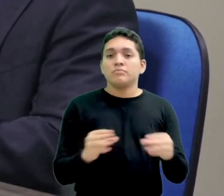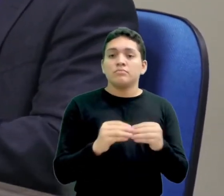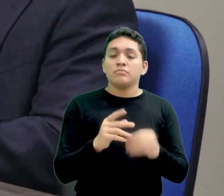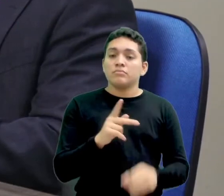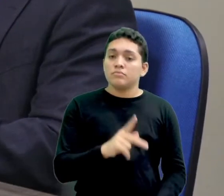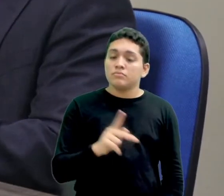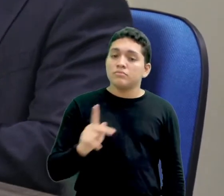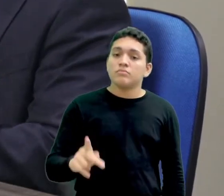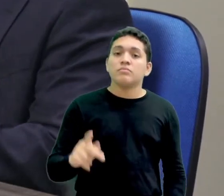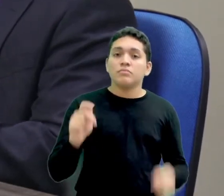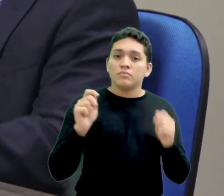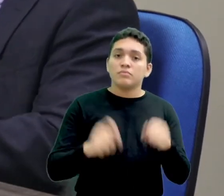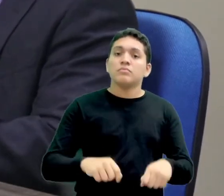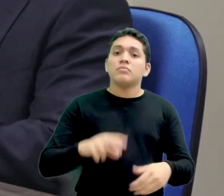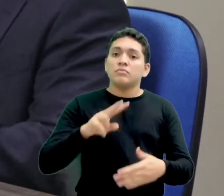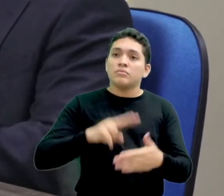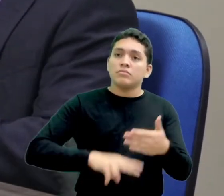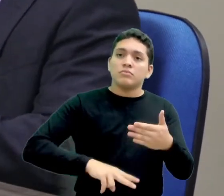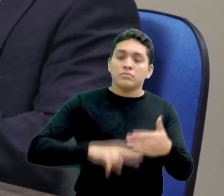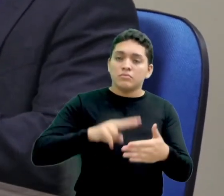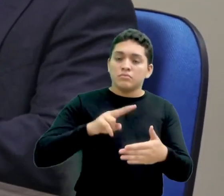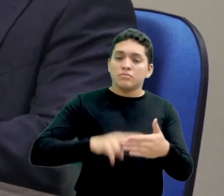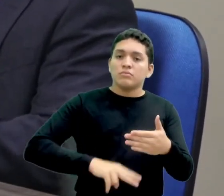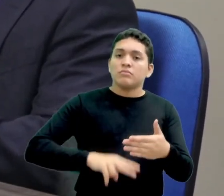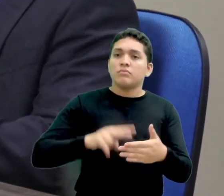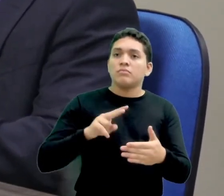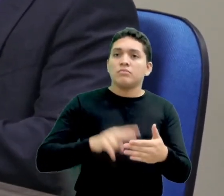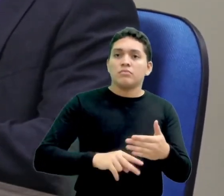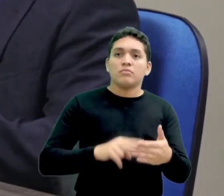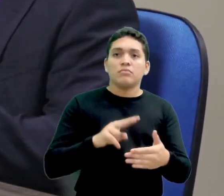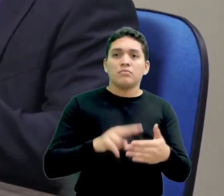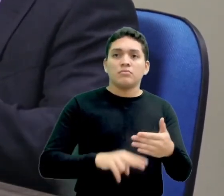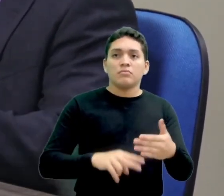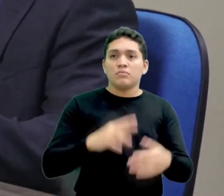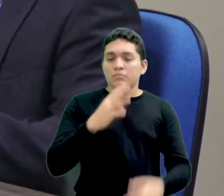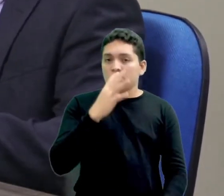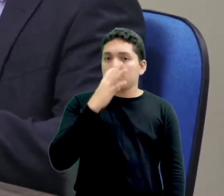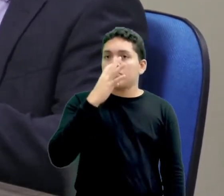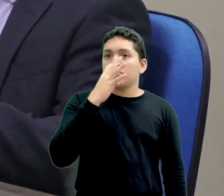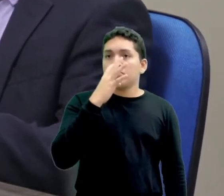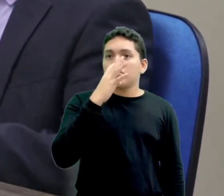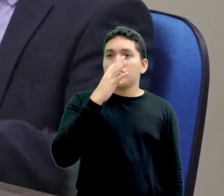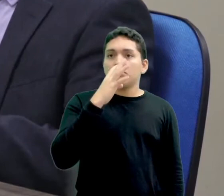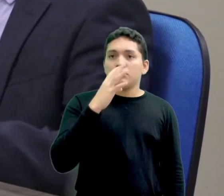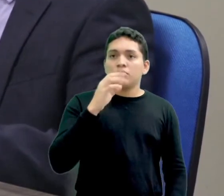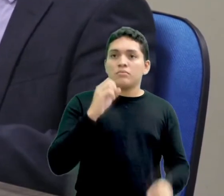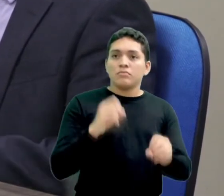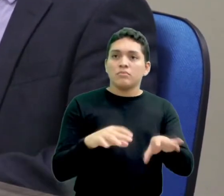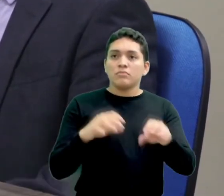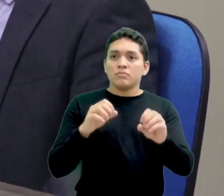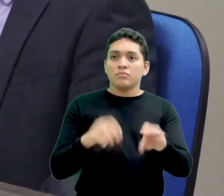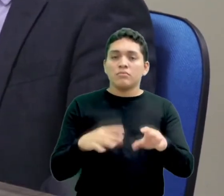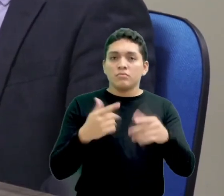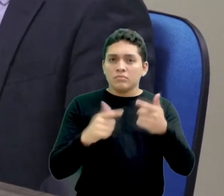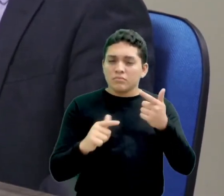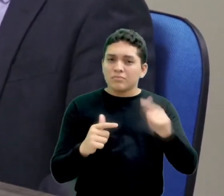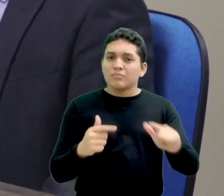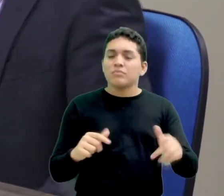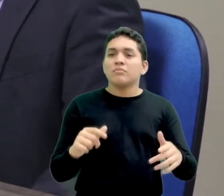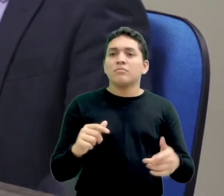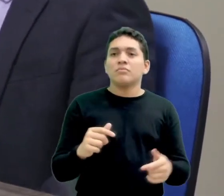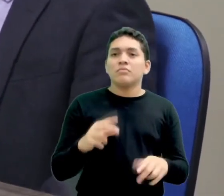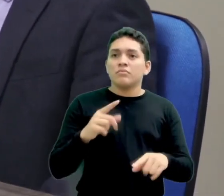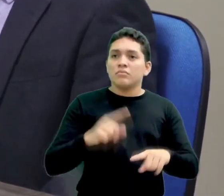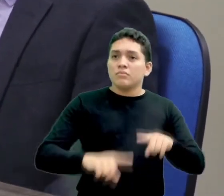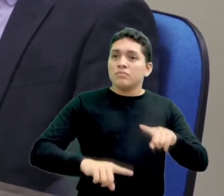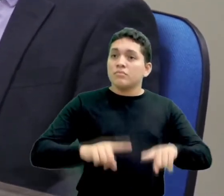ele possa ler, reler, assimilar, assistir a aula, se utilizar de outros materiais, de tal